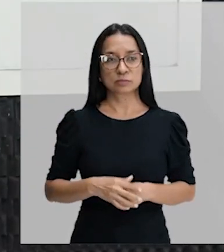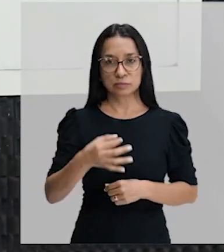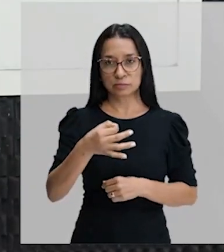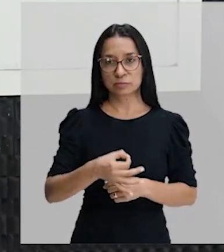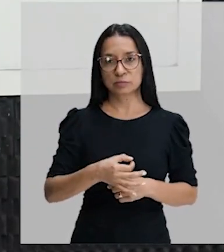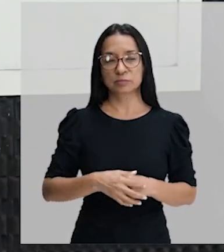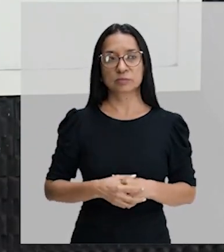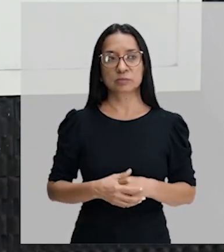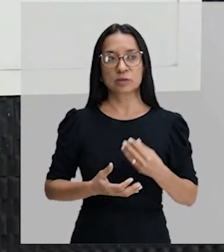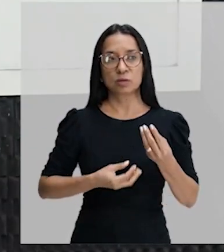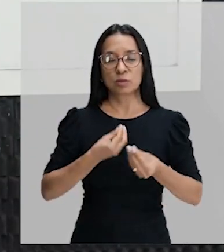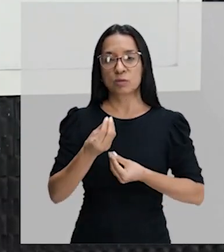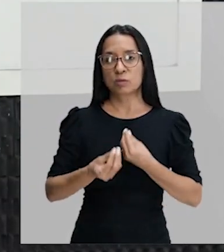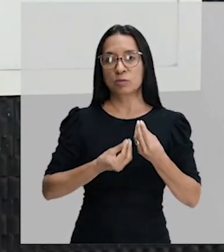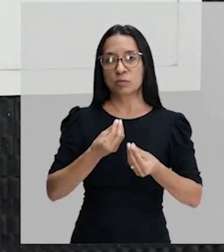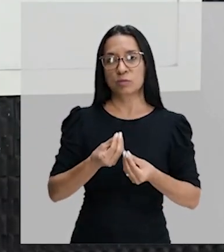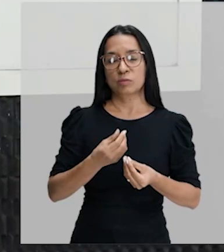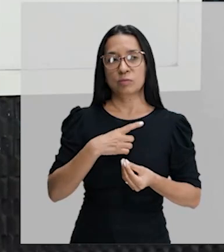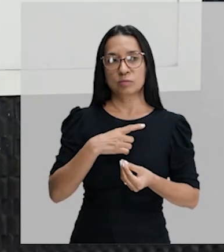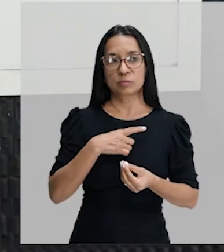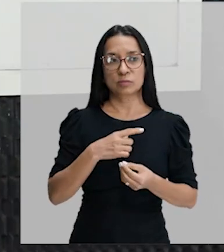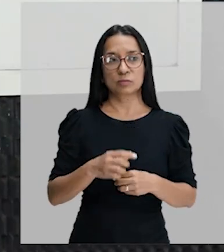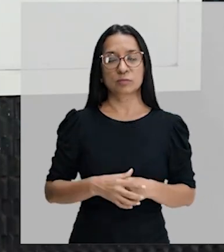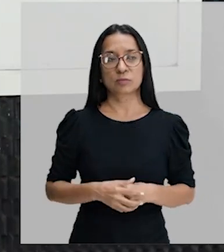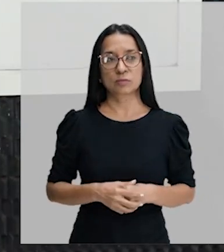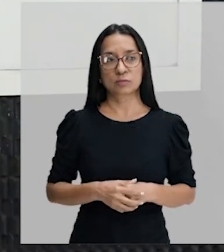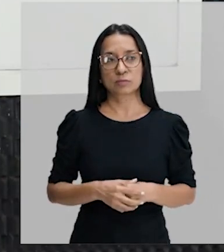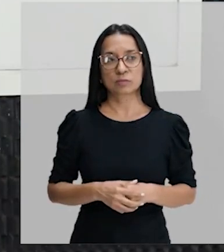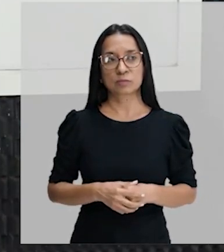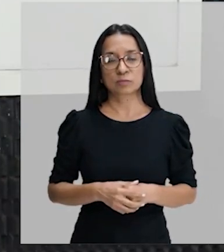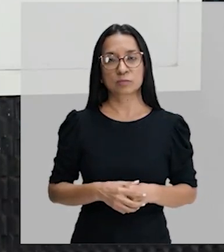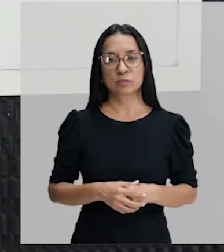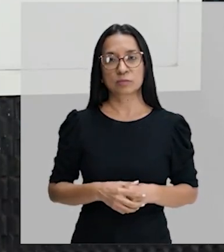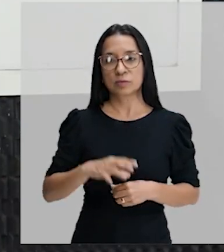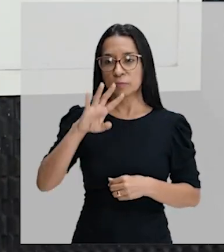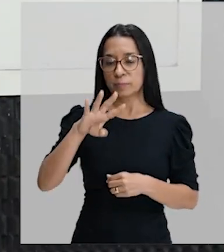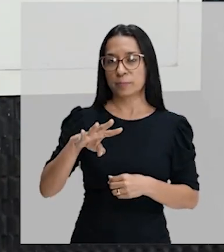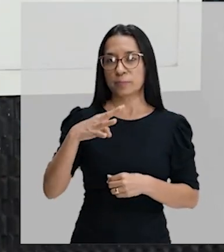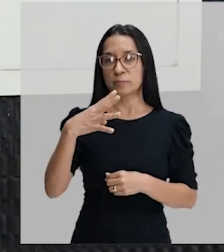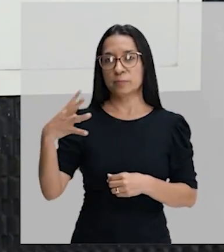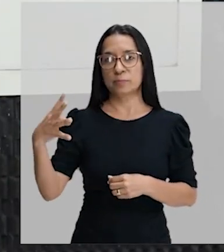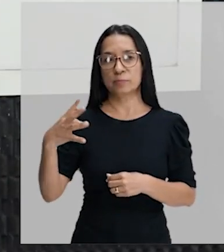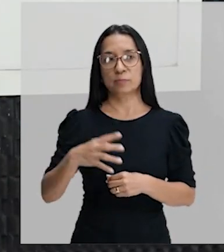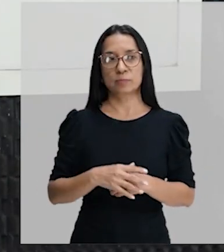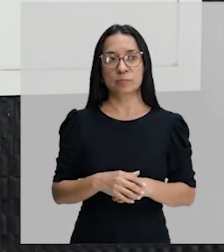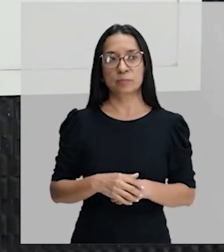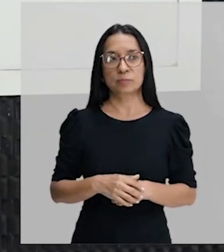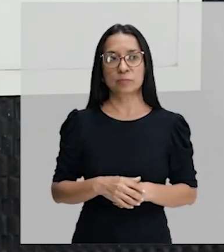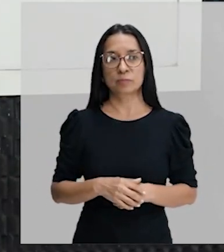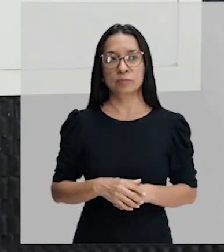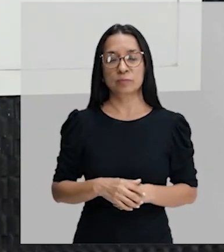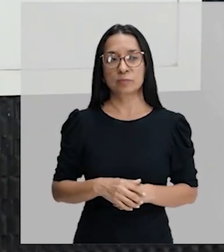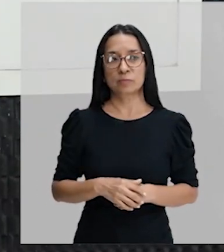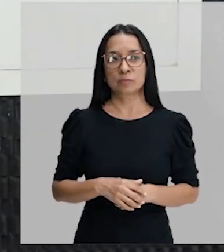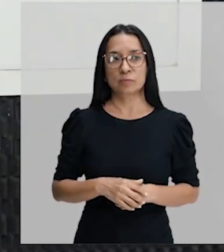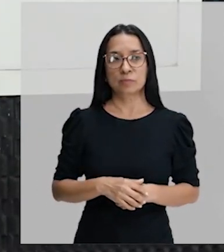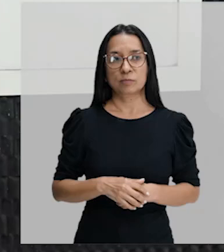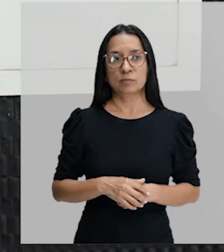Certo? Então, como é que eu obtive aqui essa matriz? Nesse caso, eu